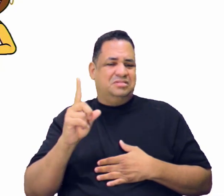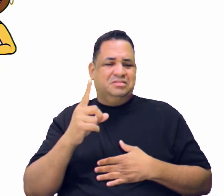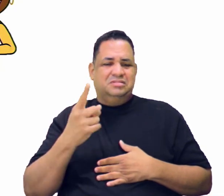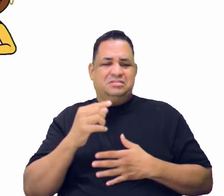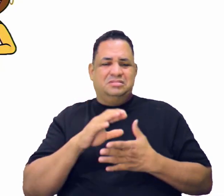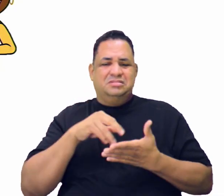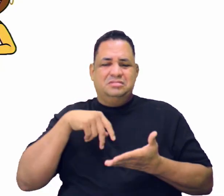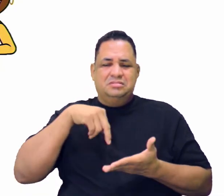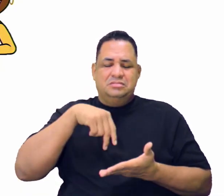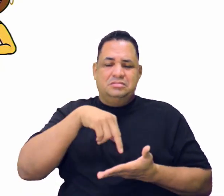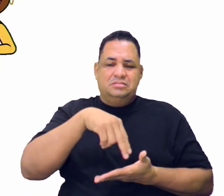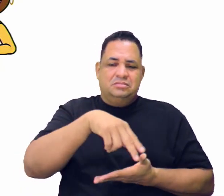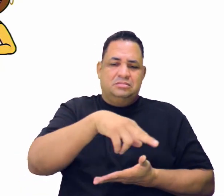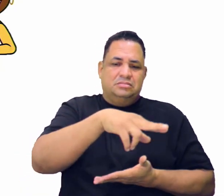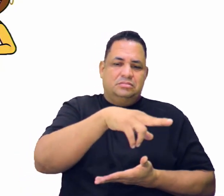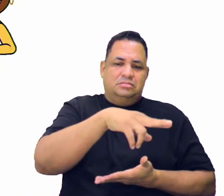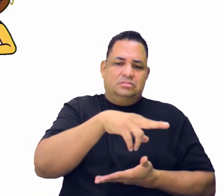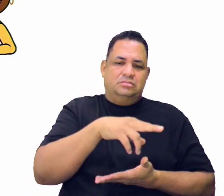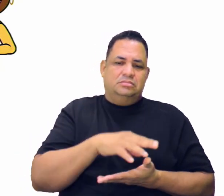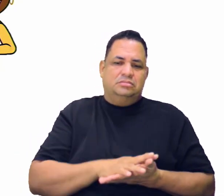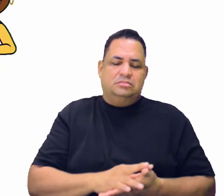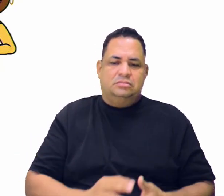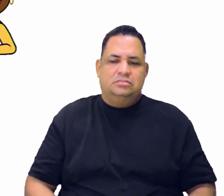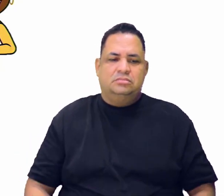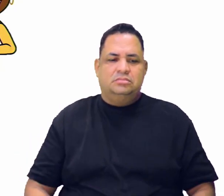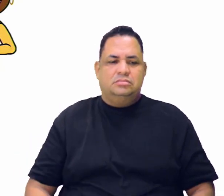tão fraco que